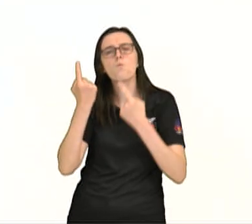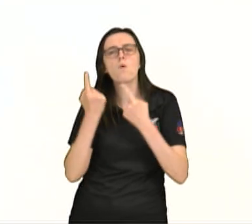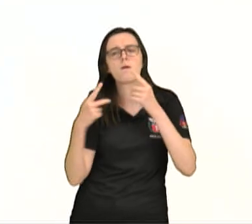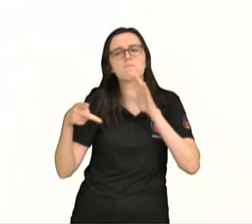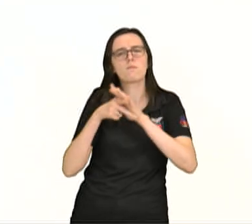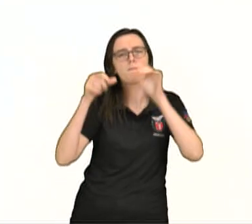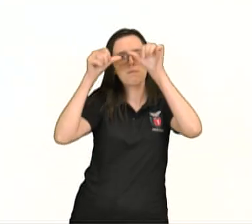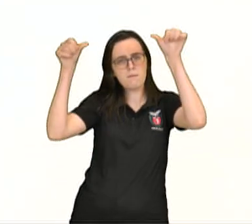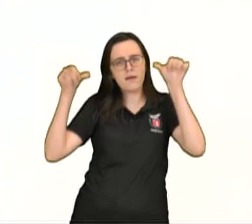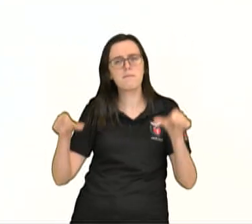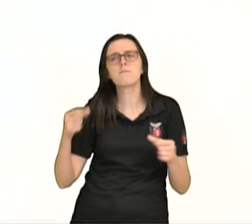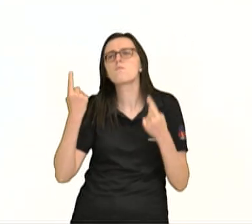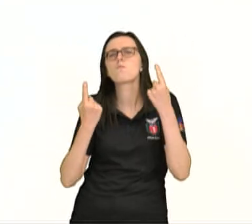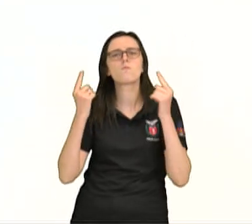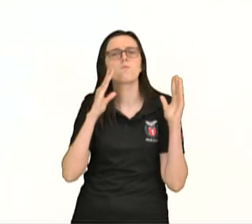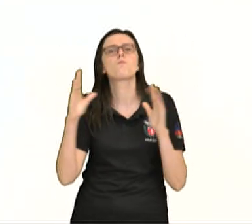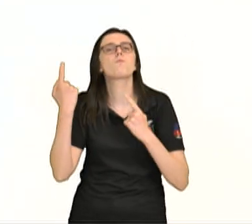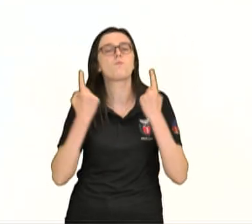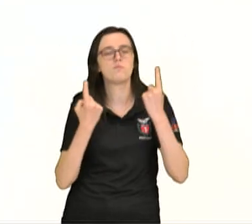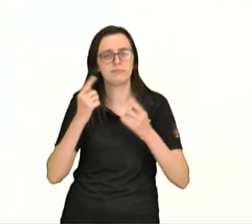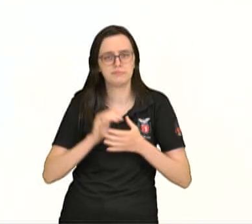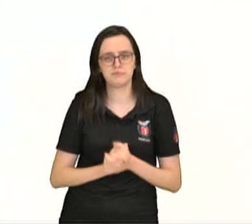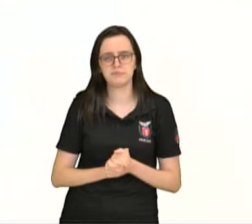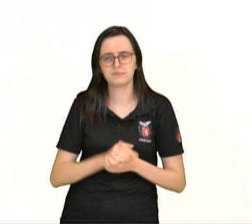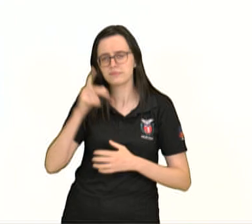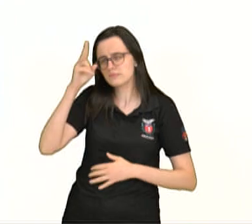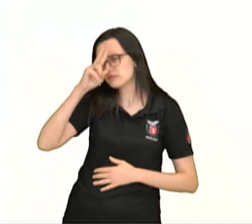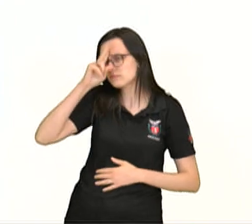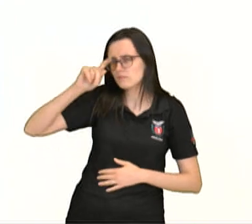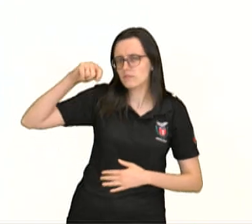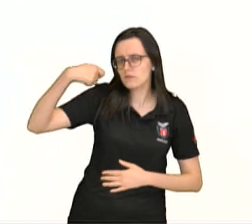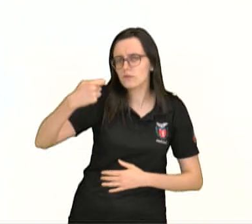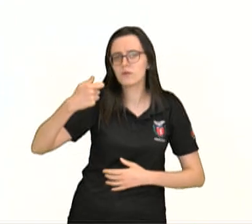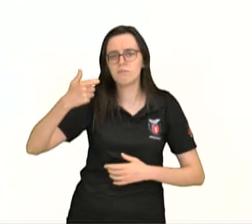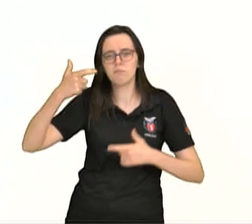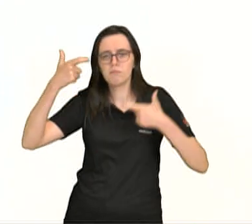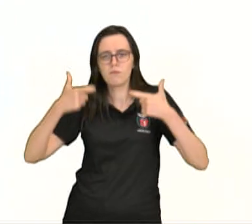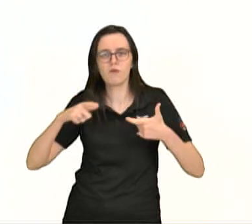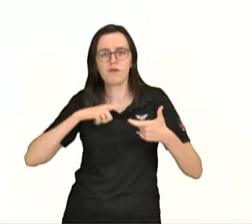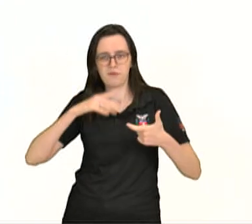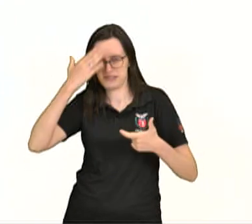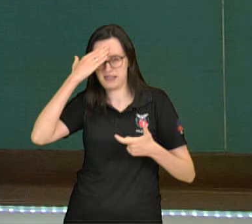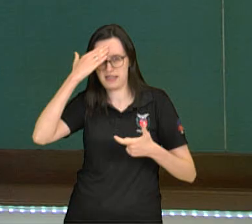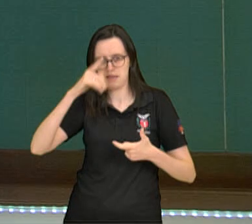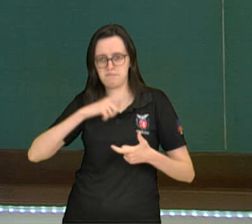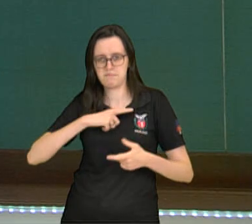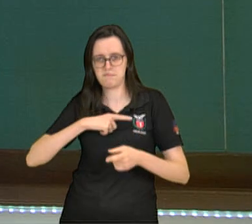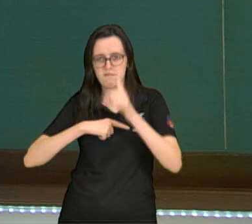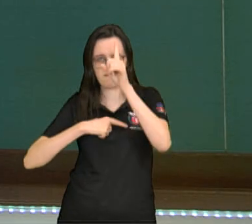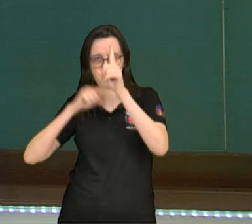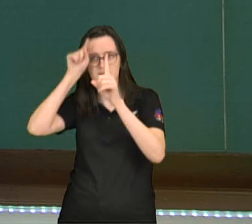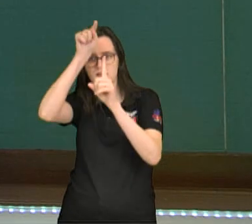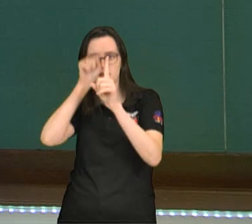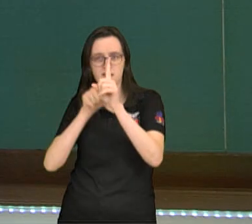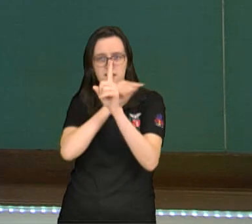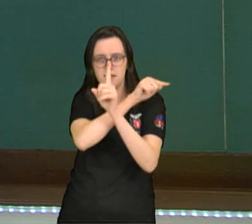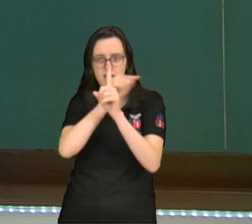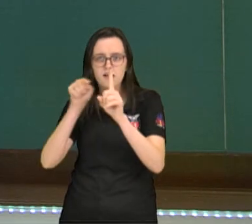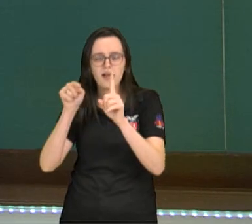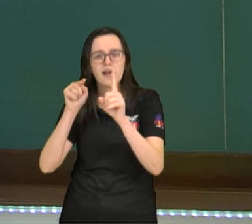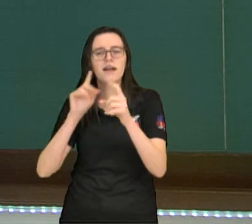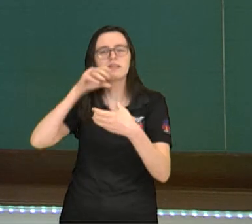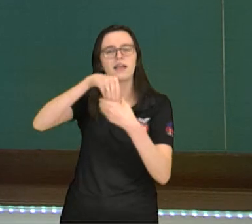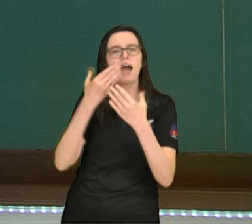mapa? Recorda algo sobre pontos cardeais? Lembra alguma coisa dessa aula lá em